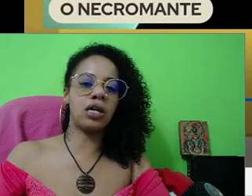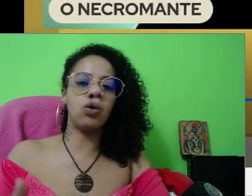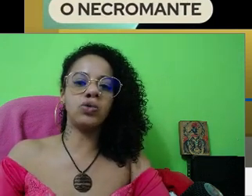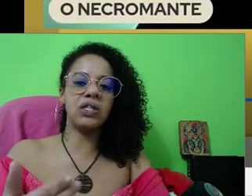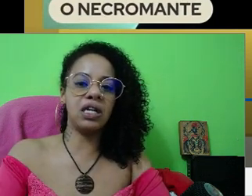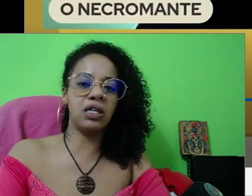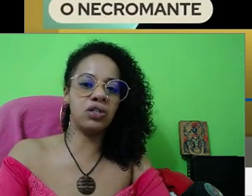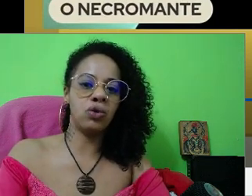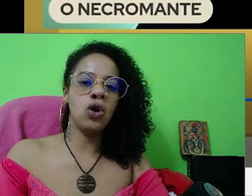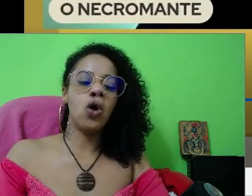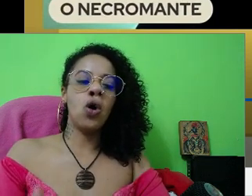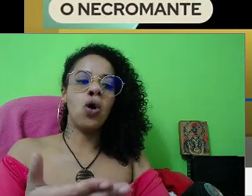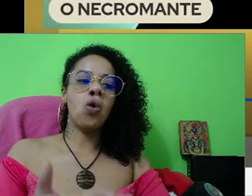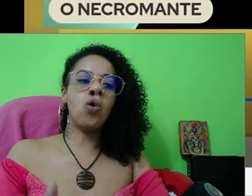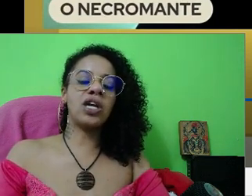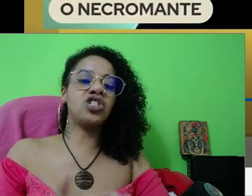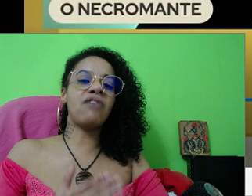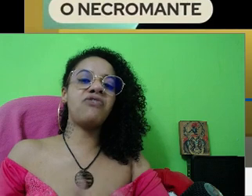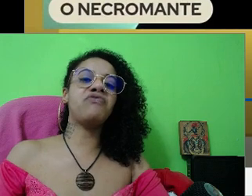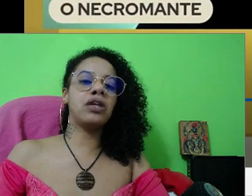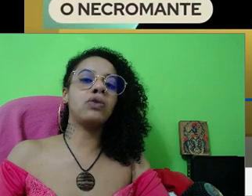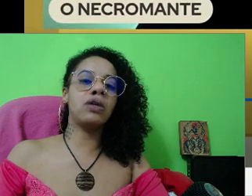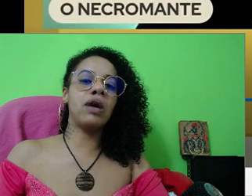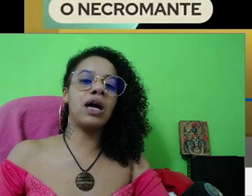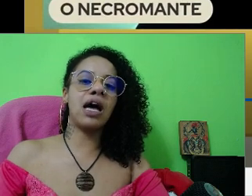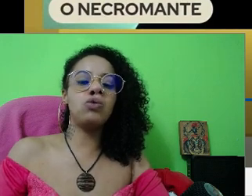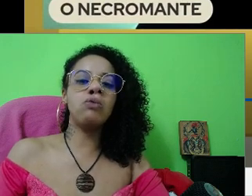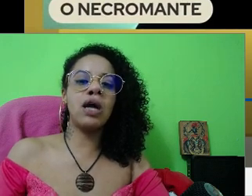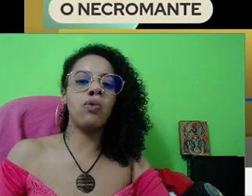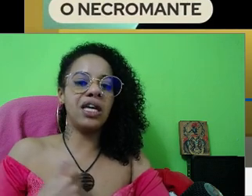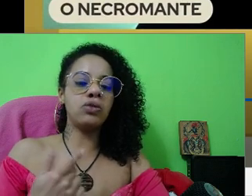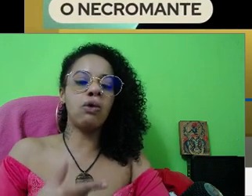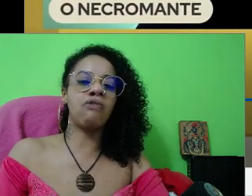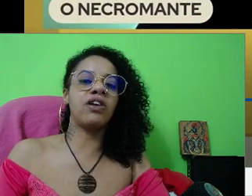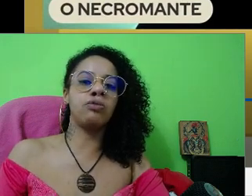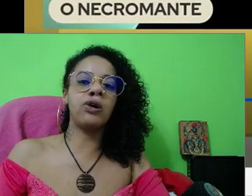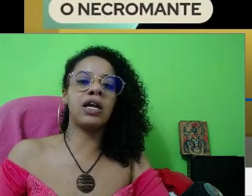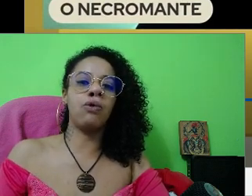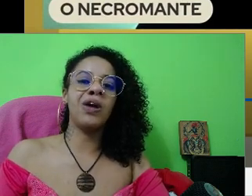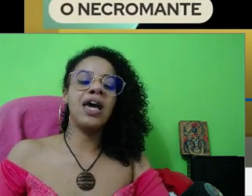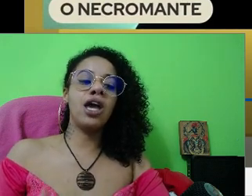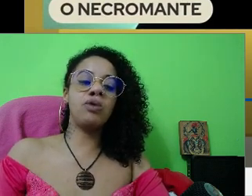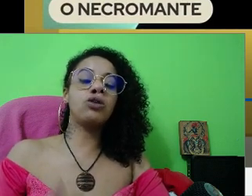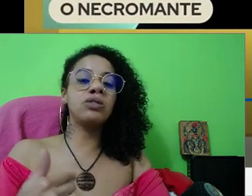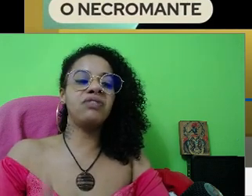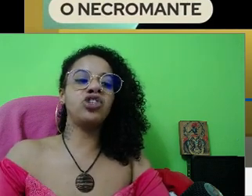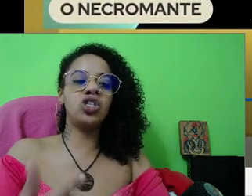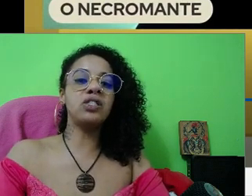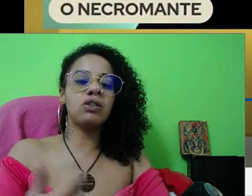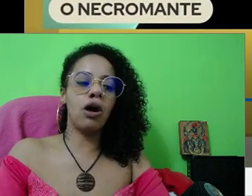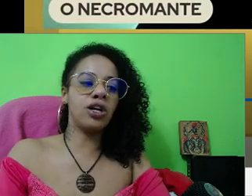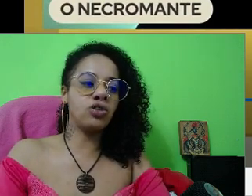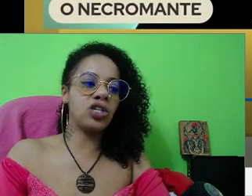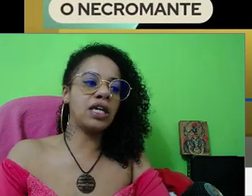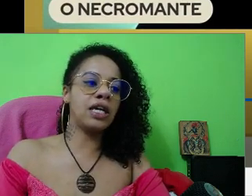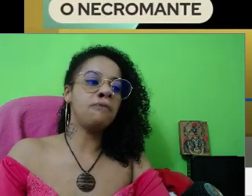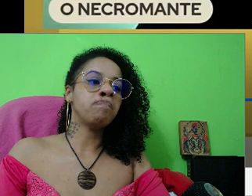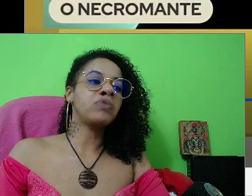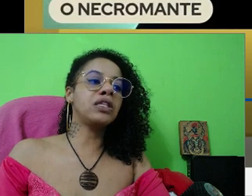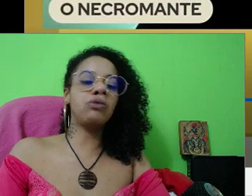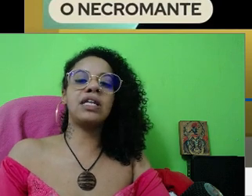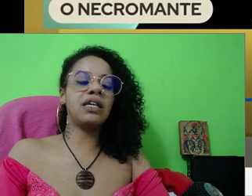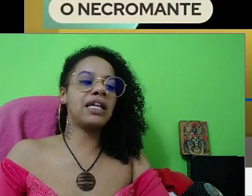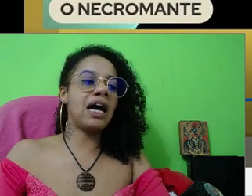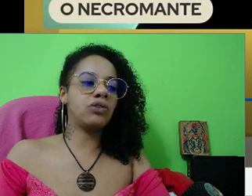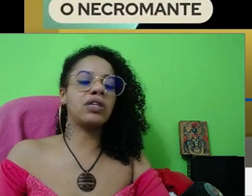e tática Considerando o que já foi feito de errado ou não isso é o que eu falo no meu canal eu inclusive discordo de